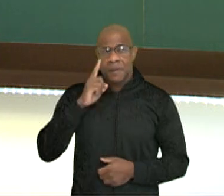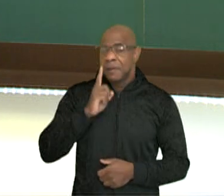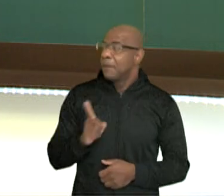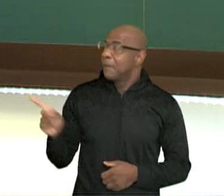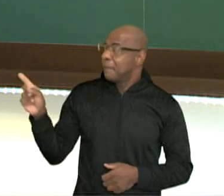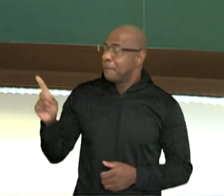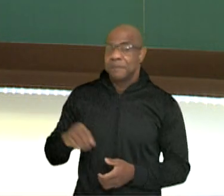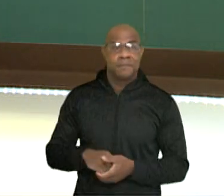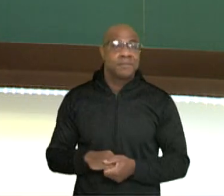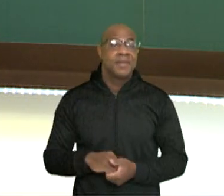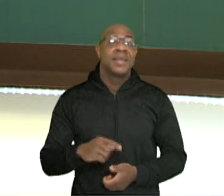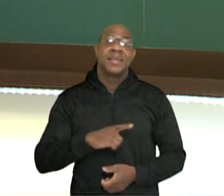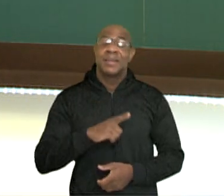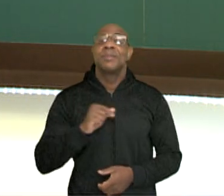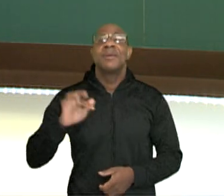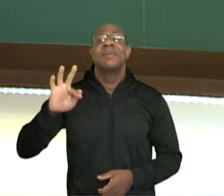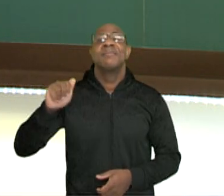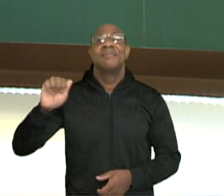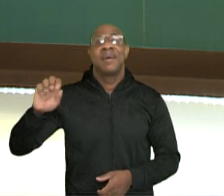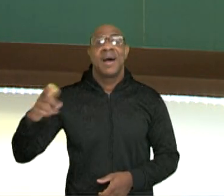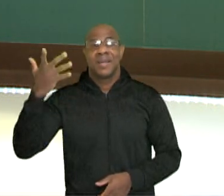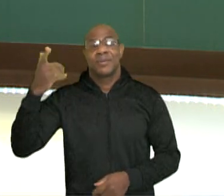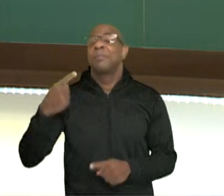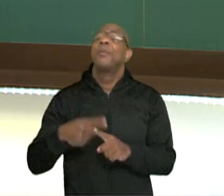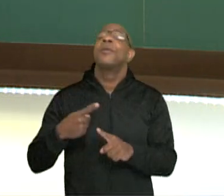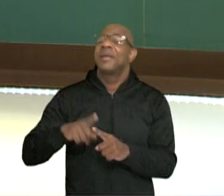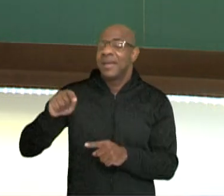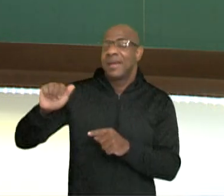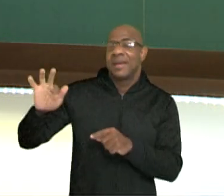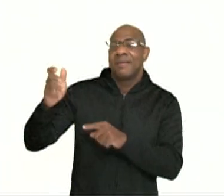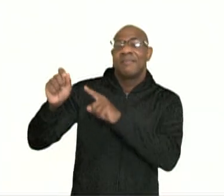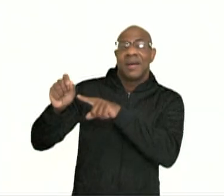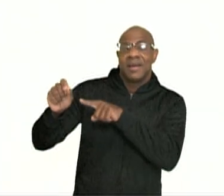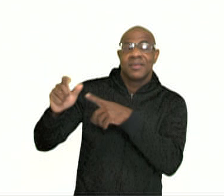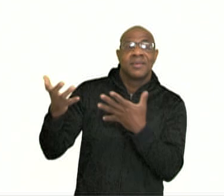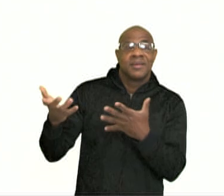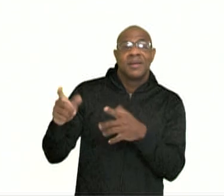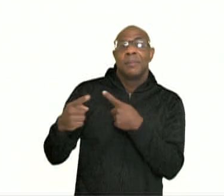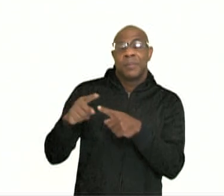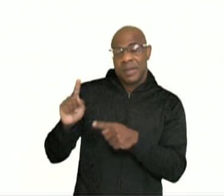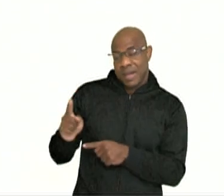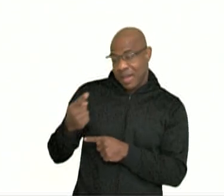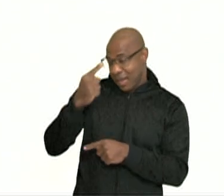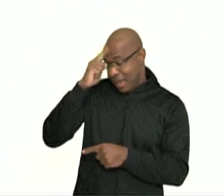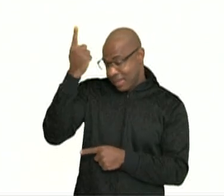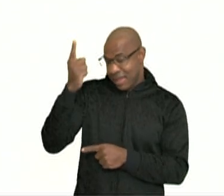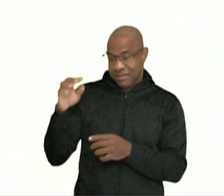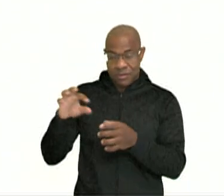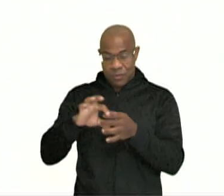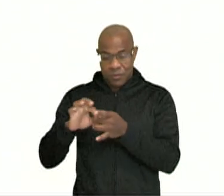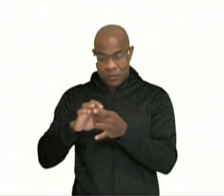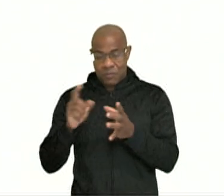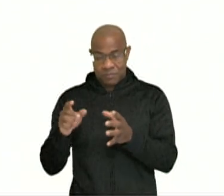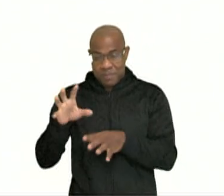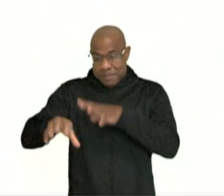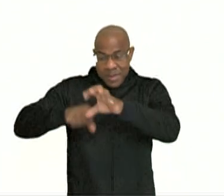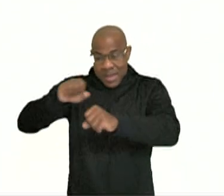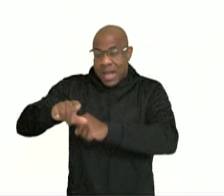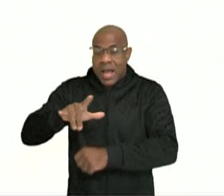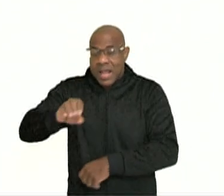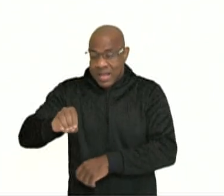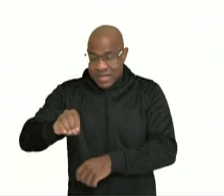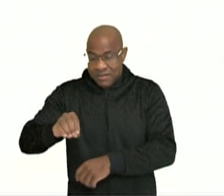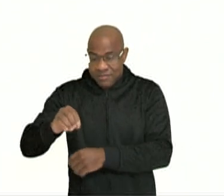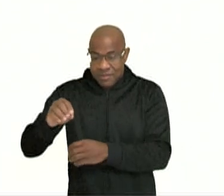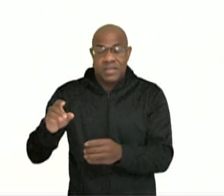Observe lá. Temos um fato. Por que o fato? Vamos lá. A ideia de reunir os livros coletados nas ruas e organizar